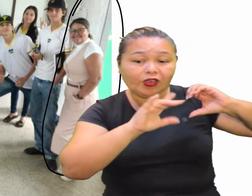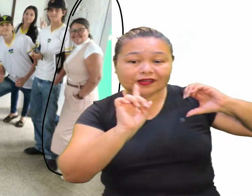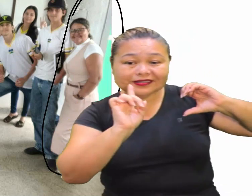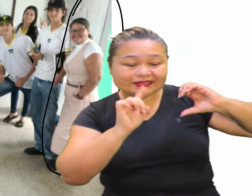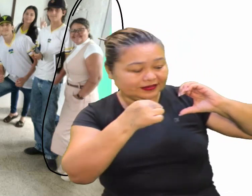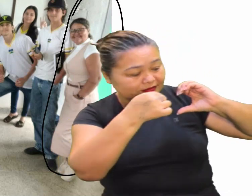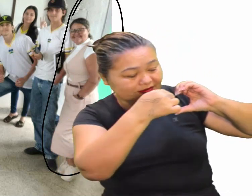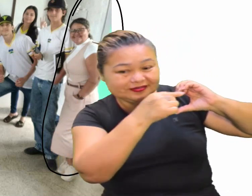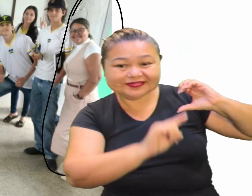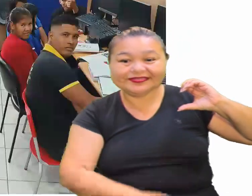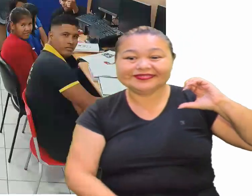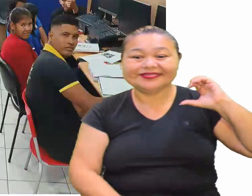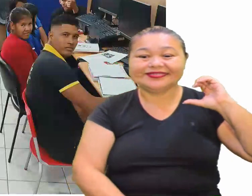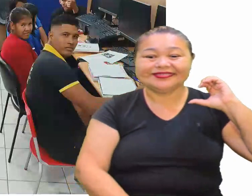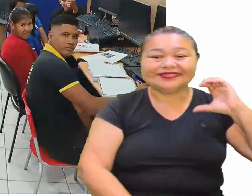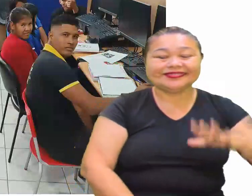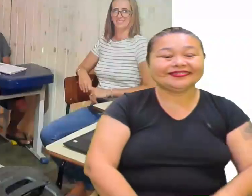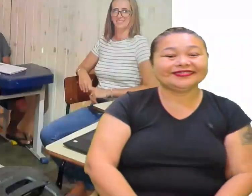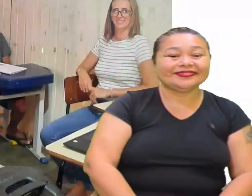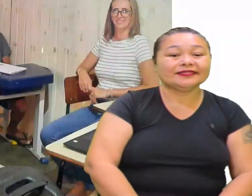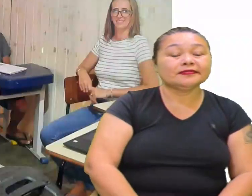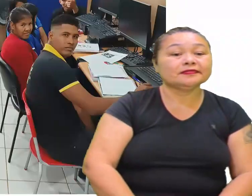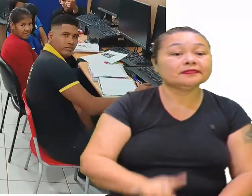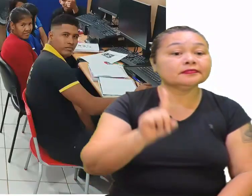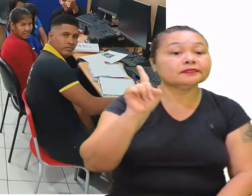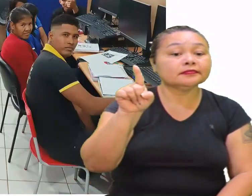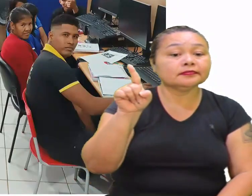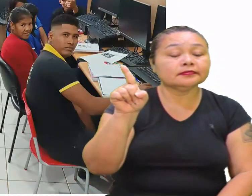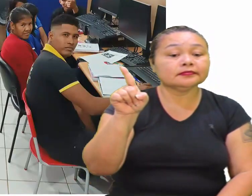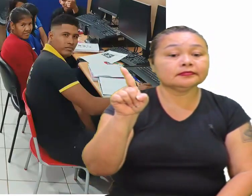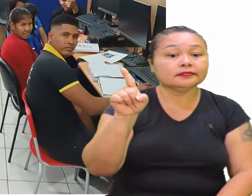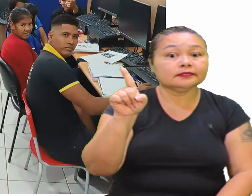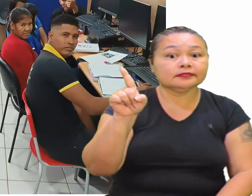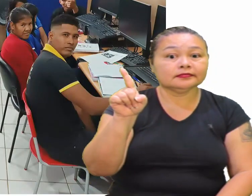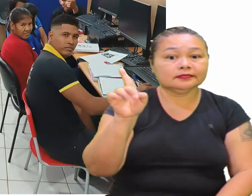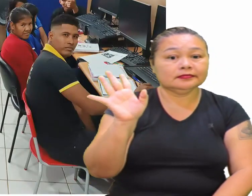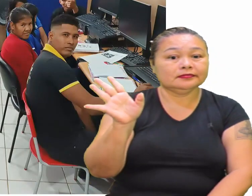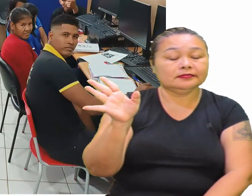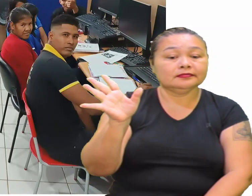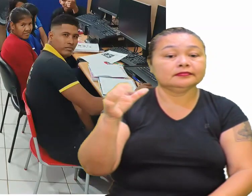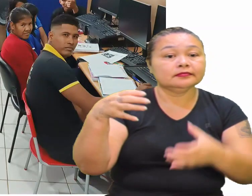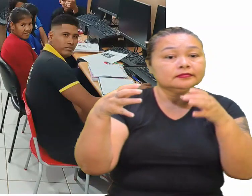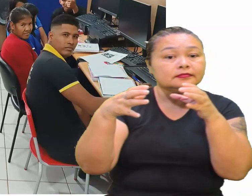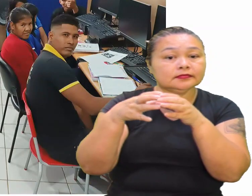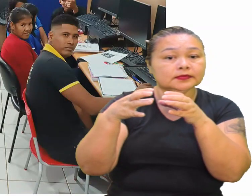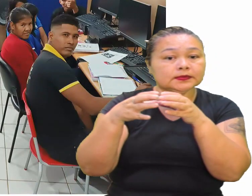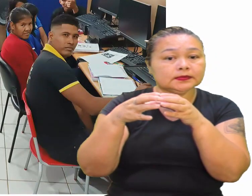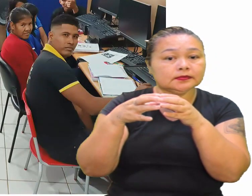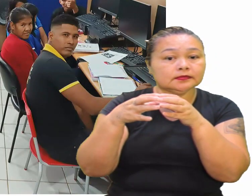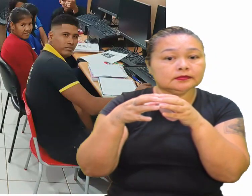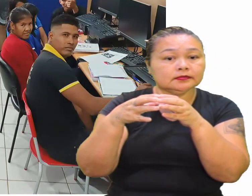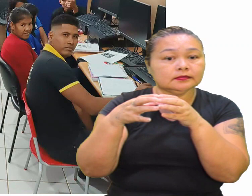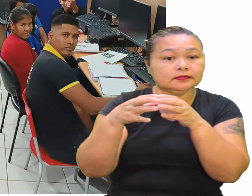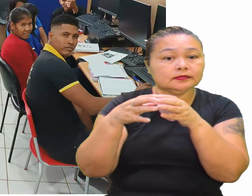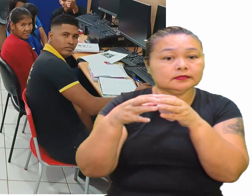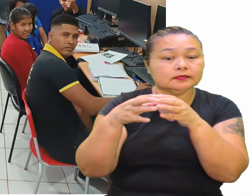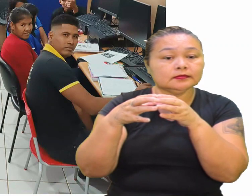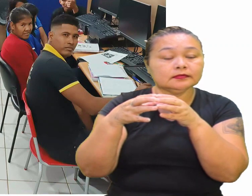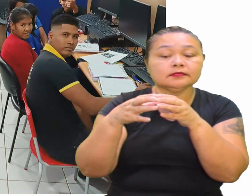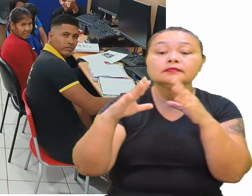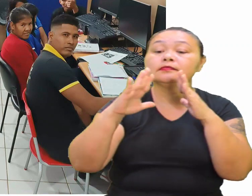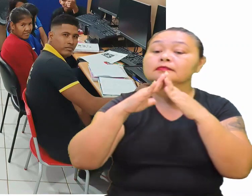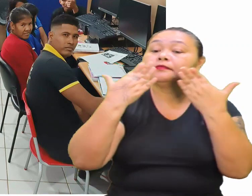turma. Vamos lá. Opa, eu passei até demais. Passou a turma ali da